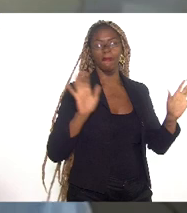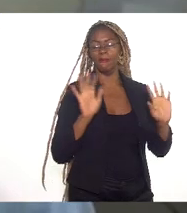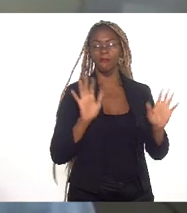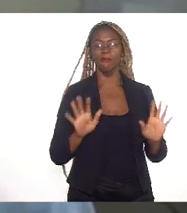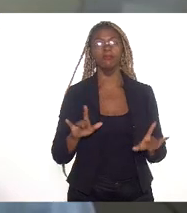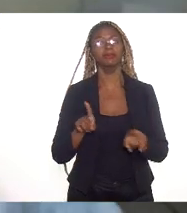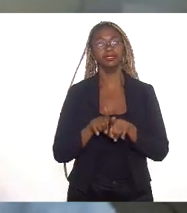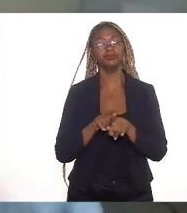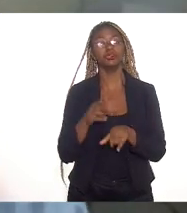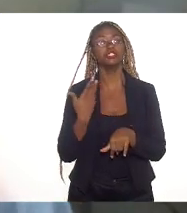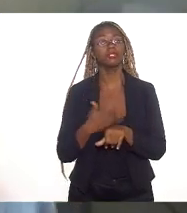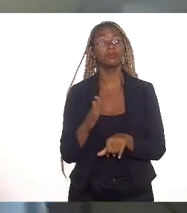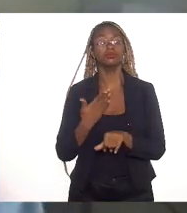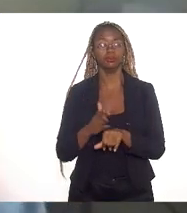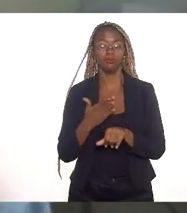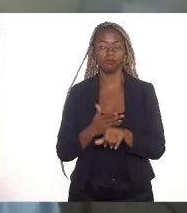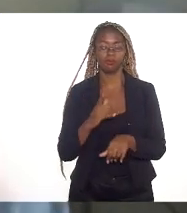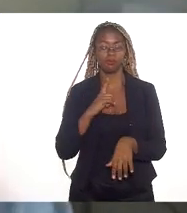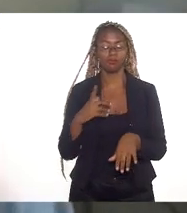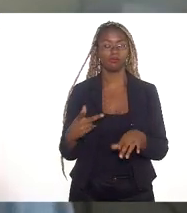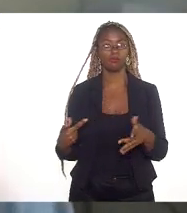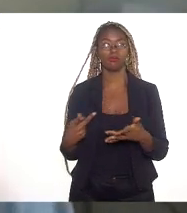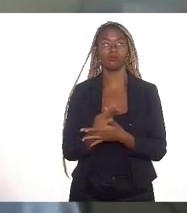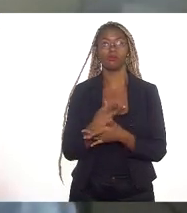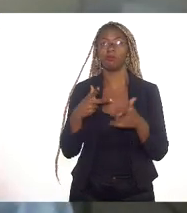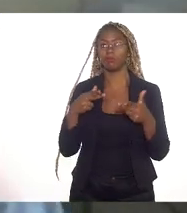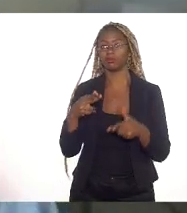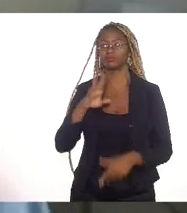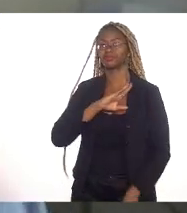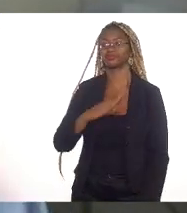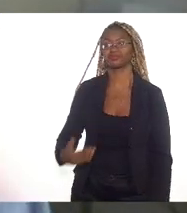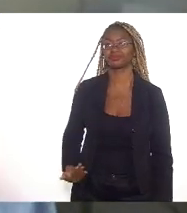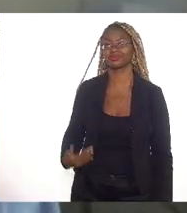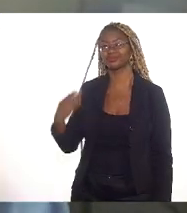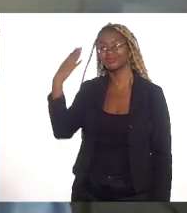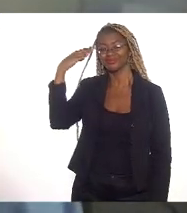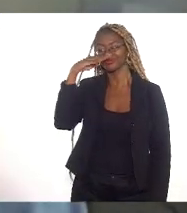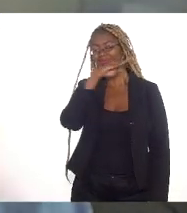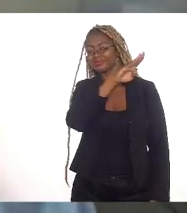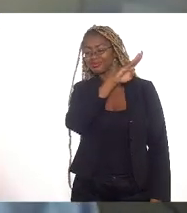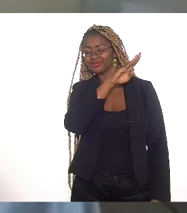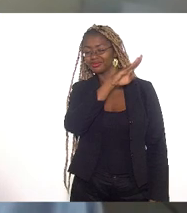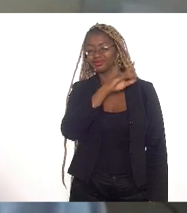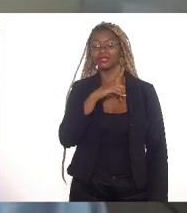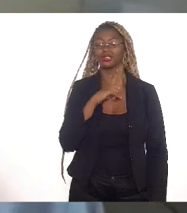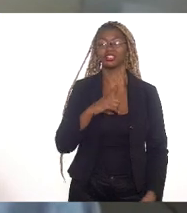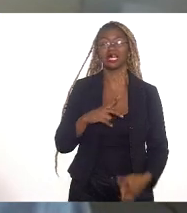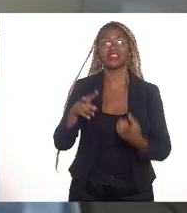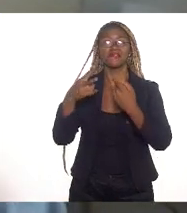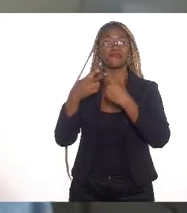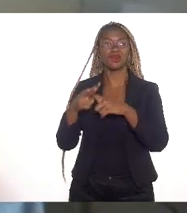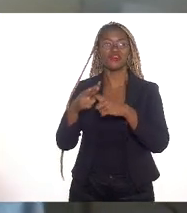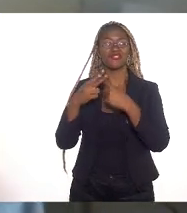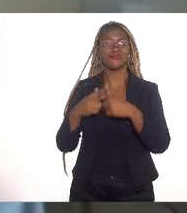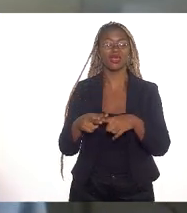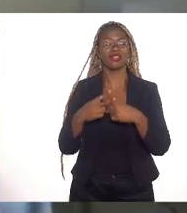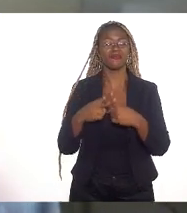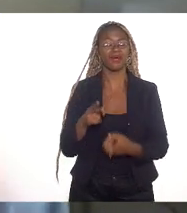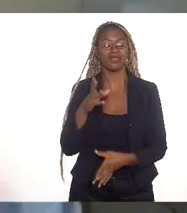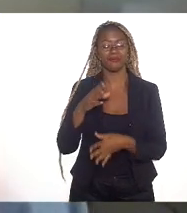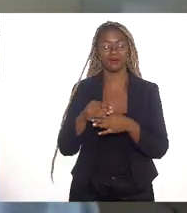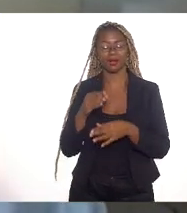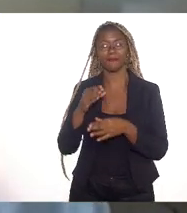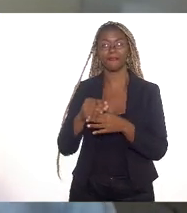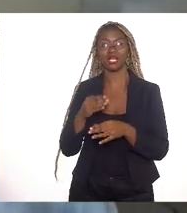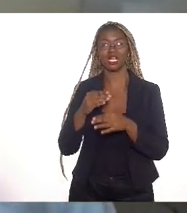a prática que tem lá o governo Bolsonaro de ter emendas parlamentares que